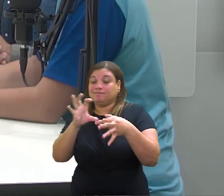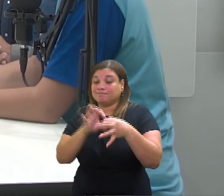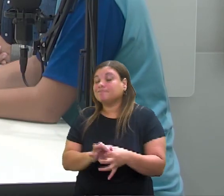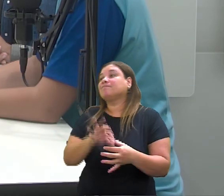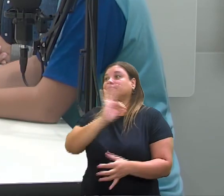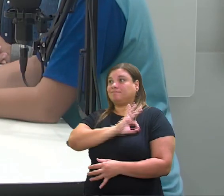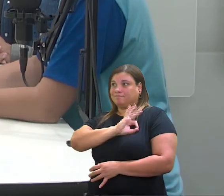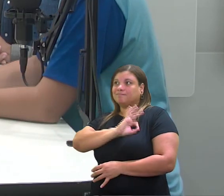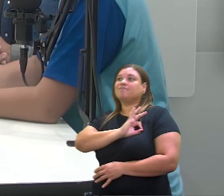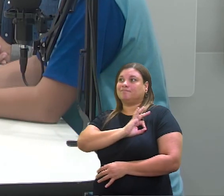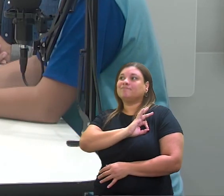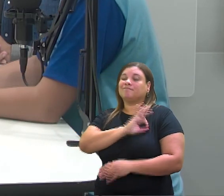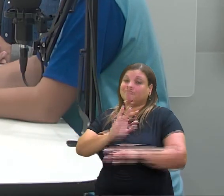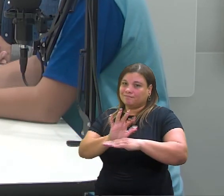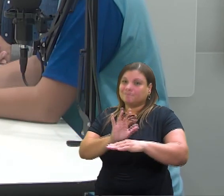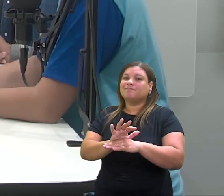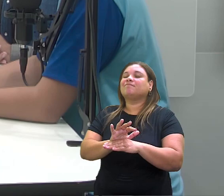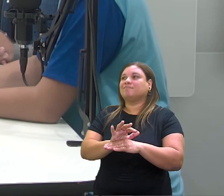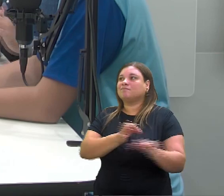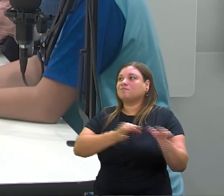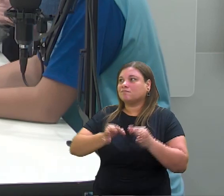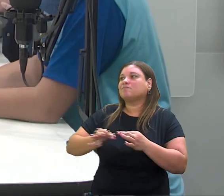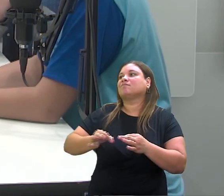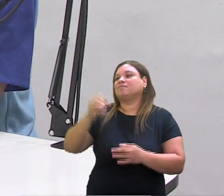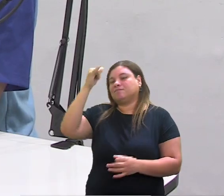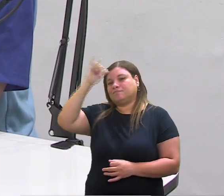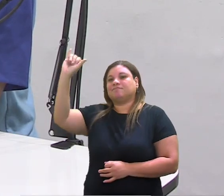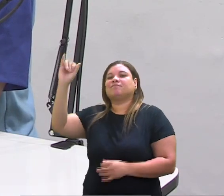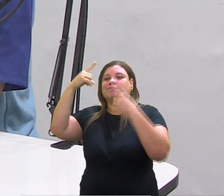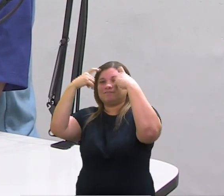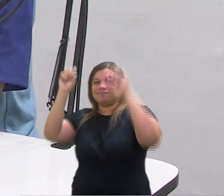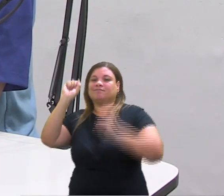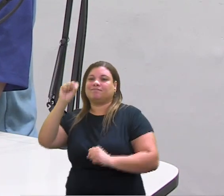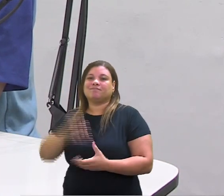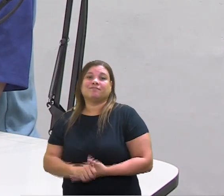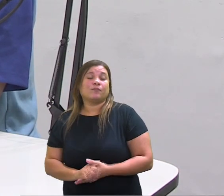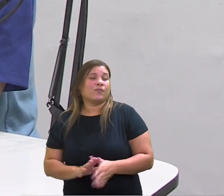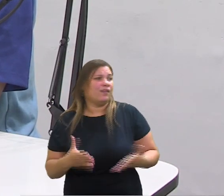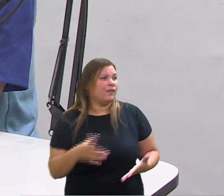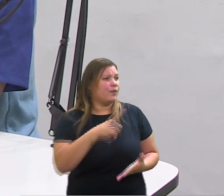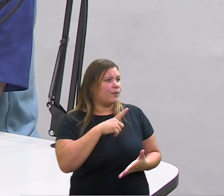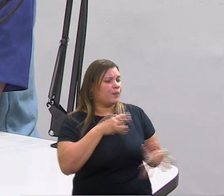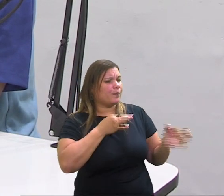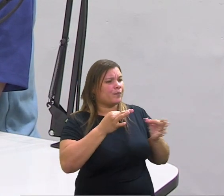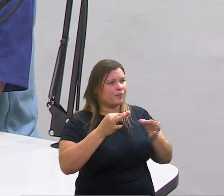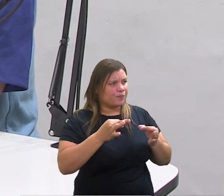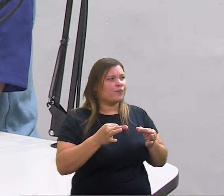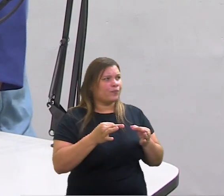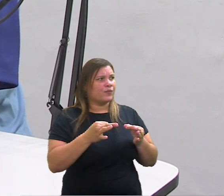disciplina cai bem em qualquer ambiente. Esse trabalho, então, de prevenção, esses projetos, é trazer o